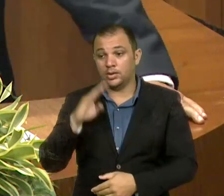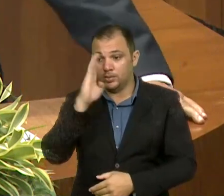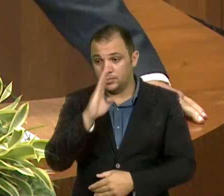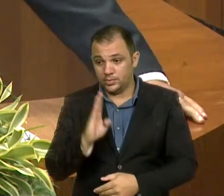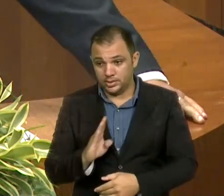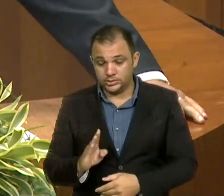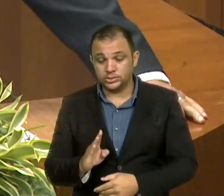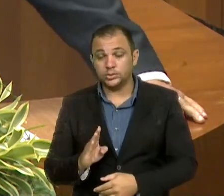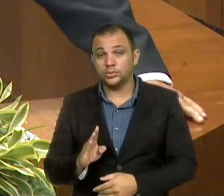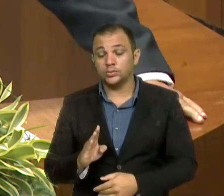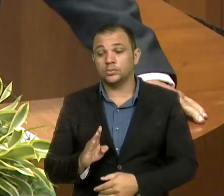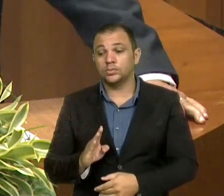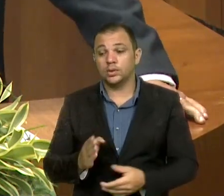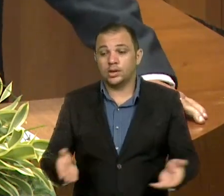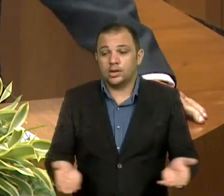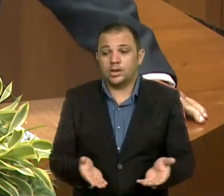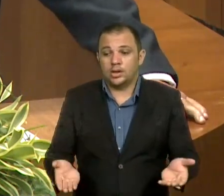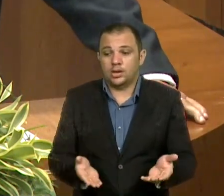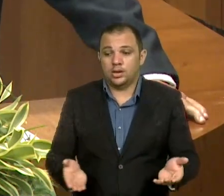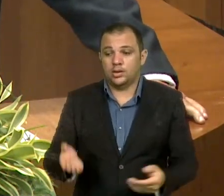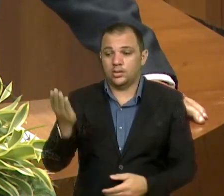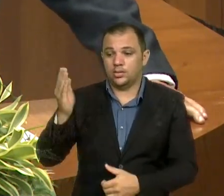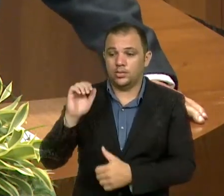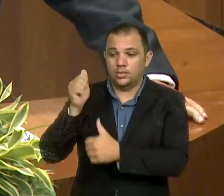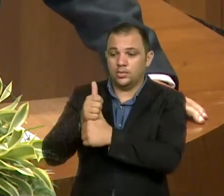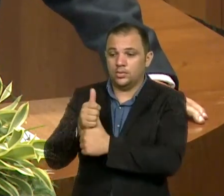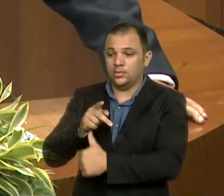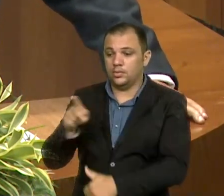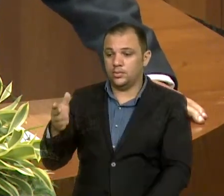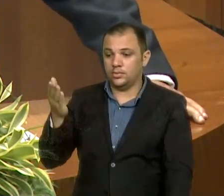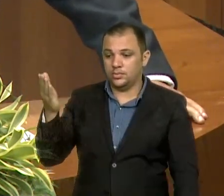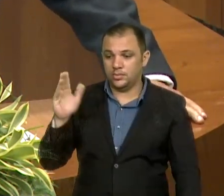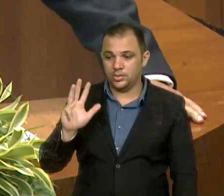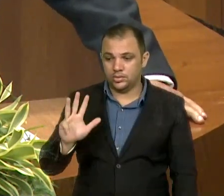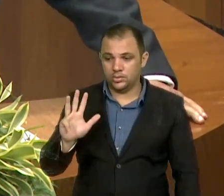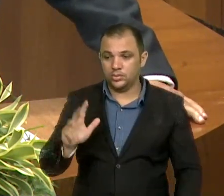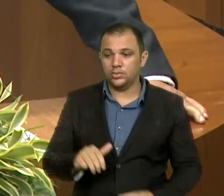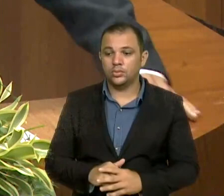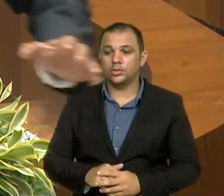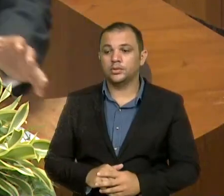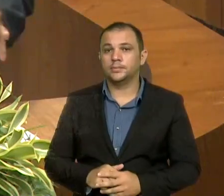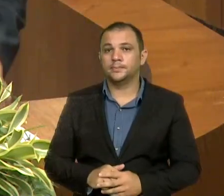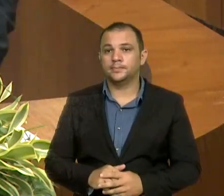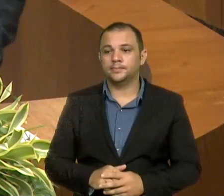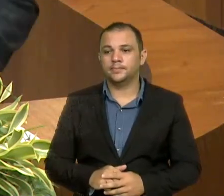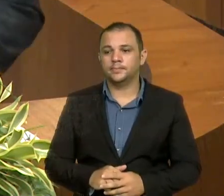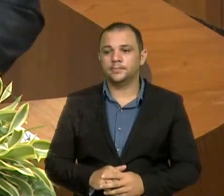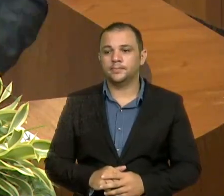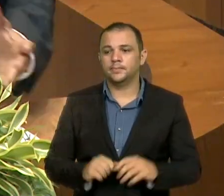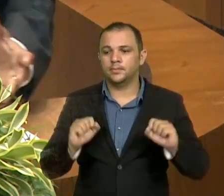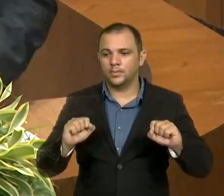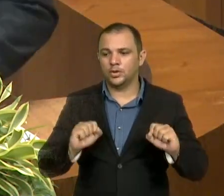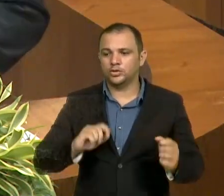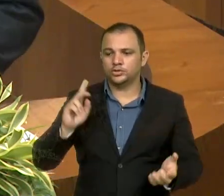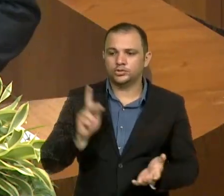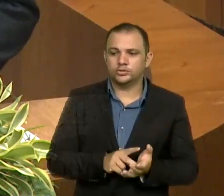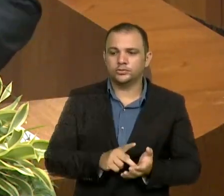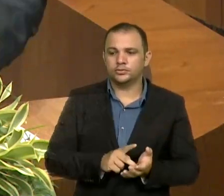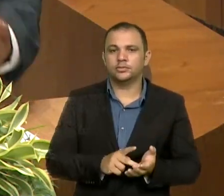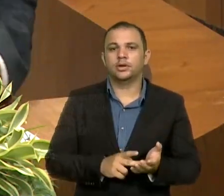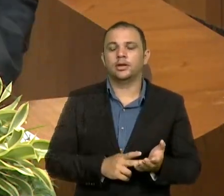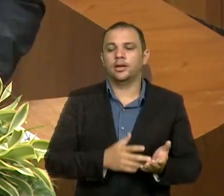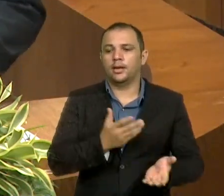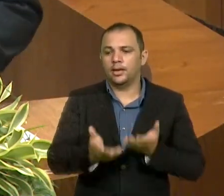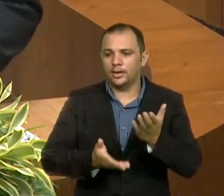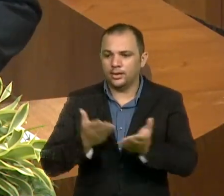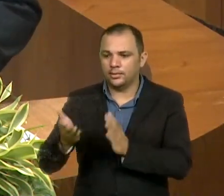agora, sob a presidência do presidente Lula, possam, de fato, atender as